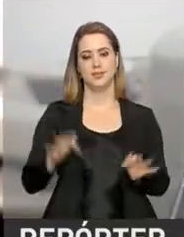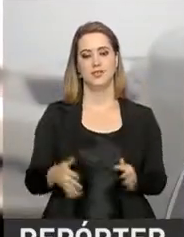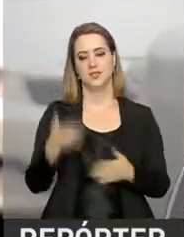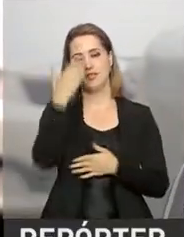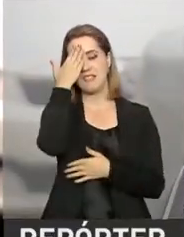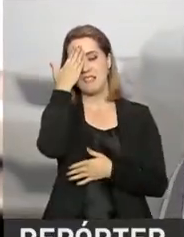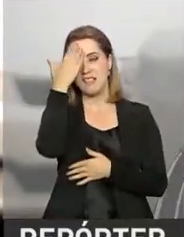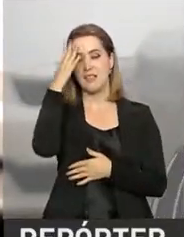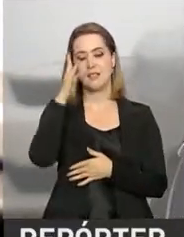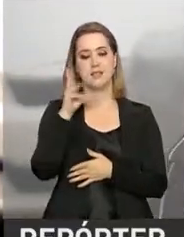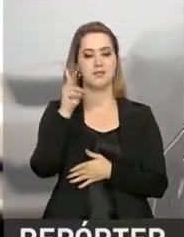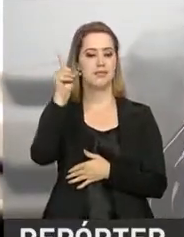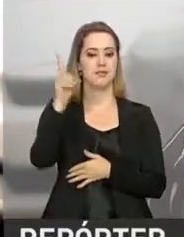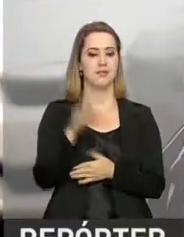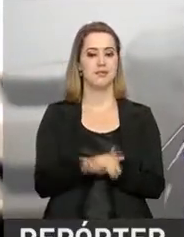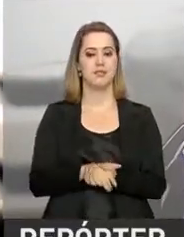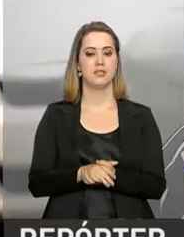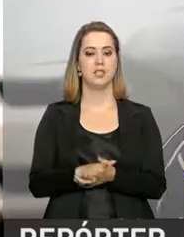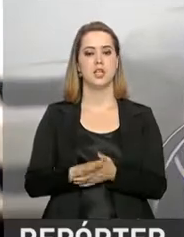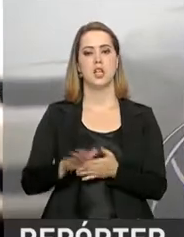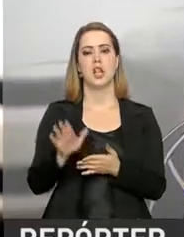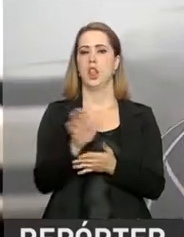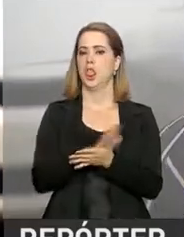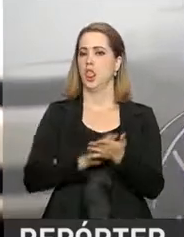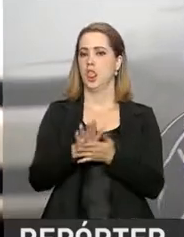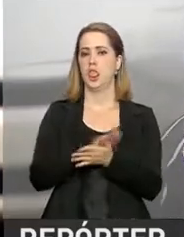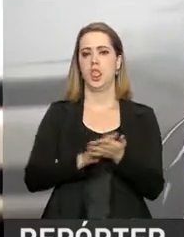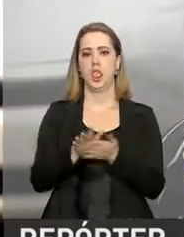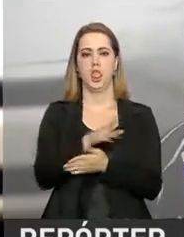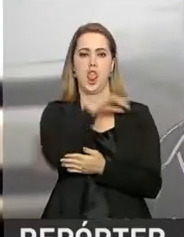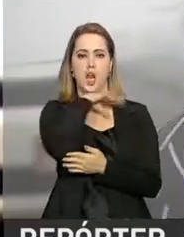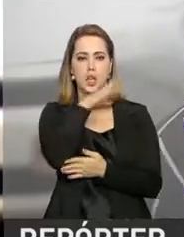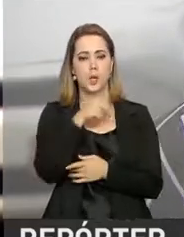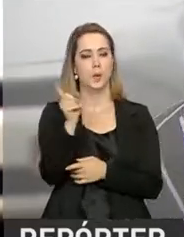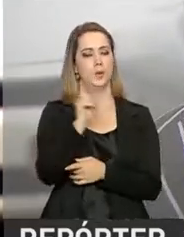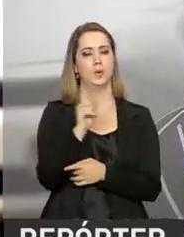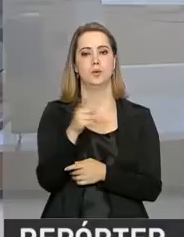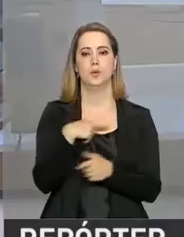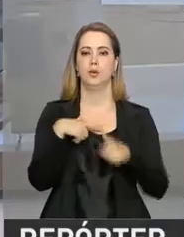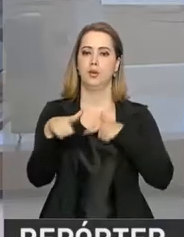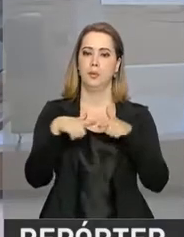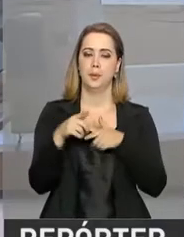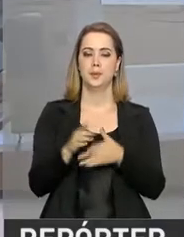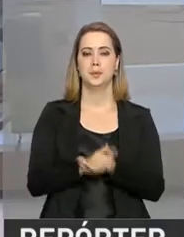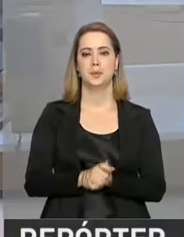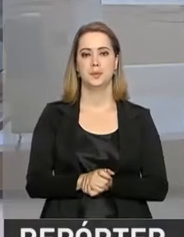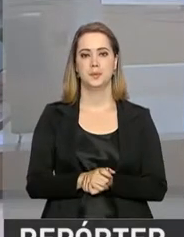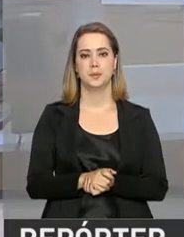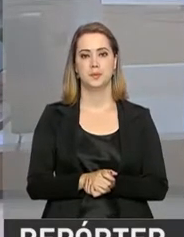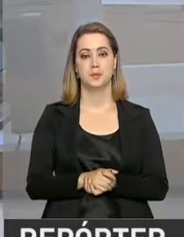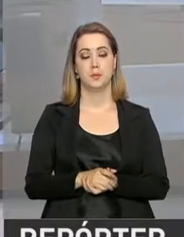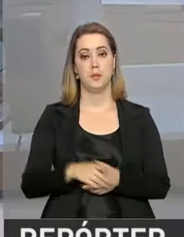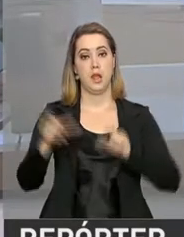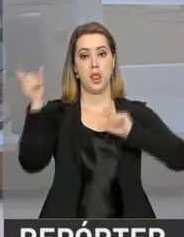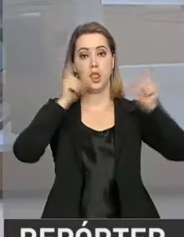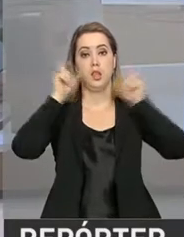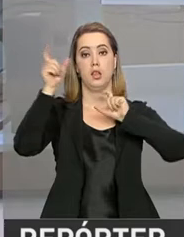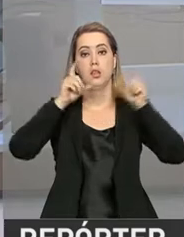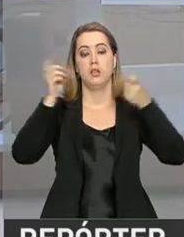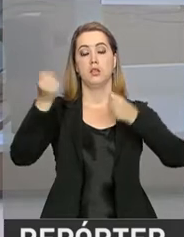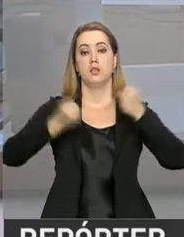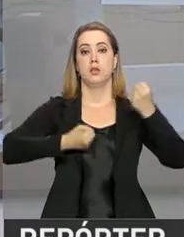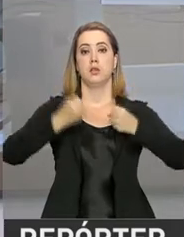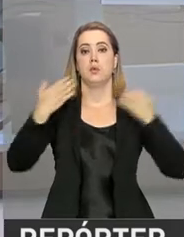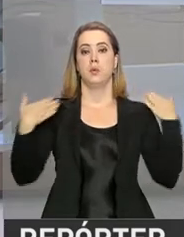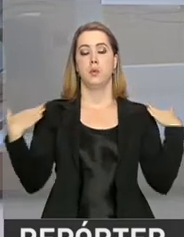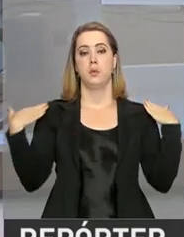não é que não é nada ruim é você tem um carro novo além disso o seu trabalho e atenção motoristas em